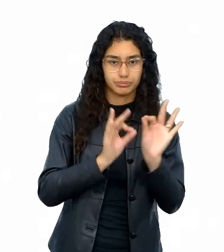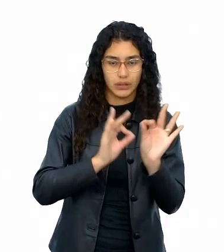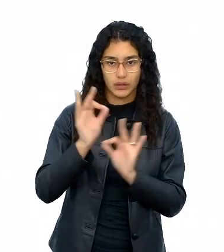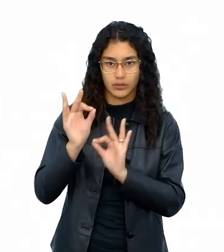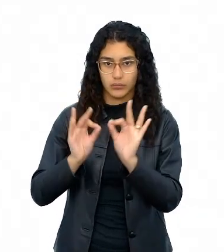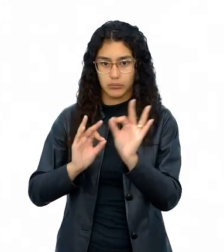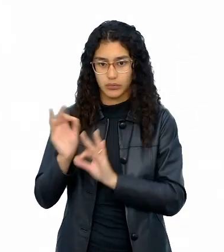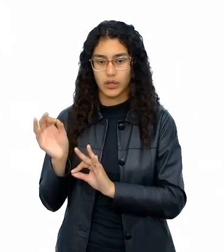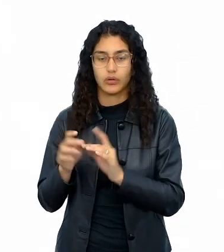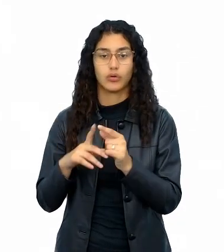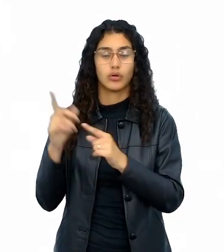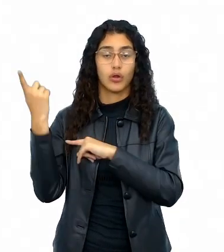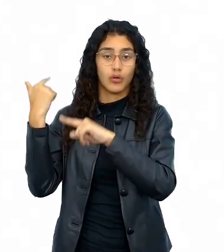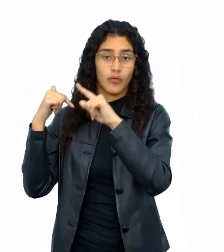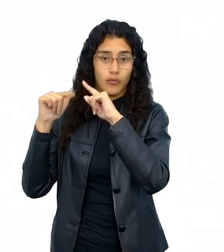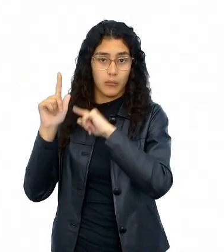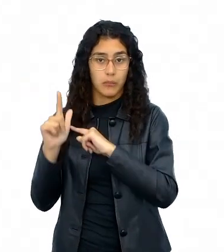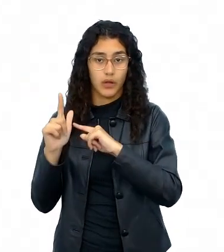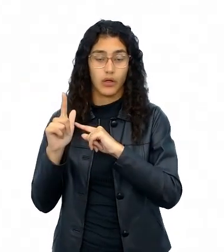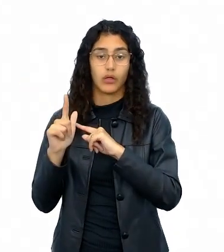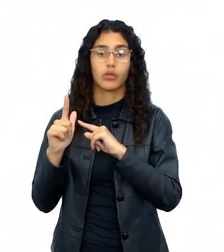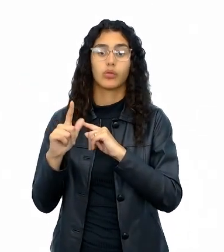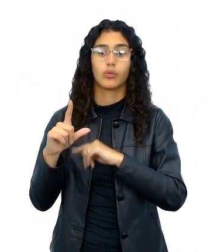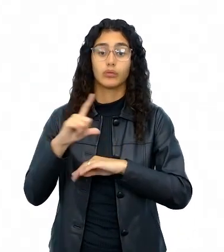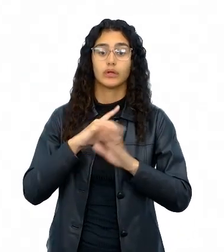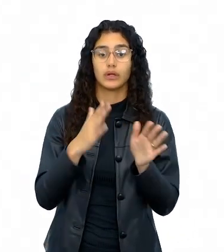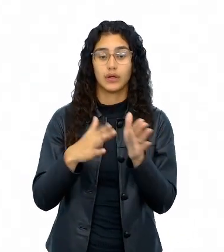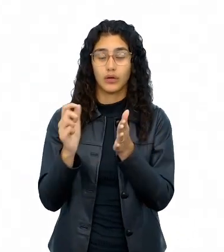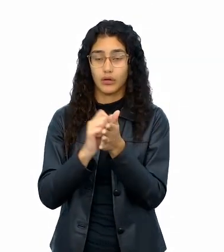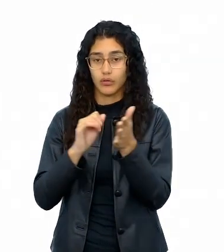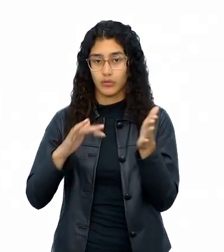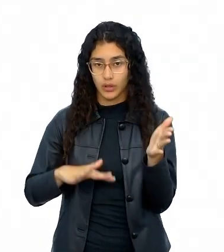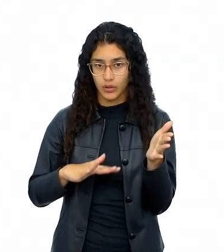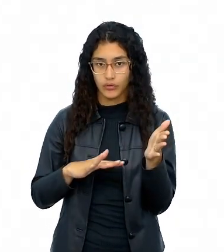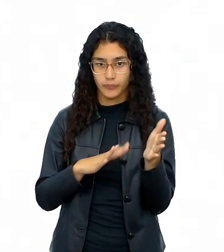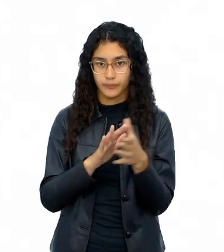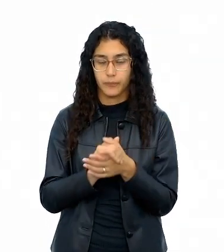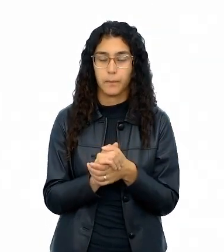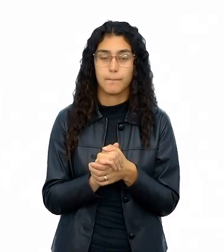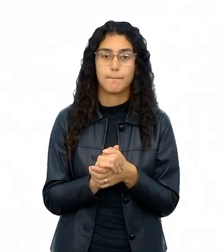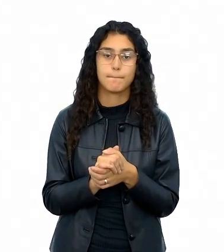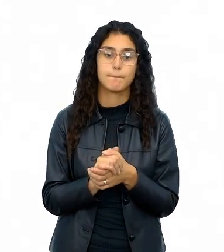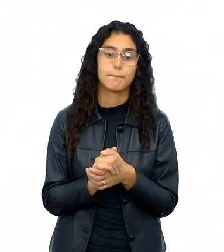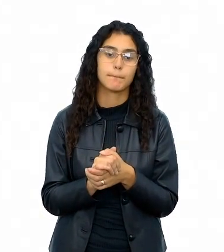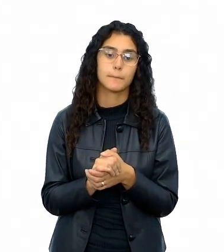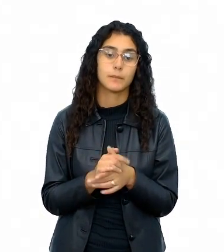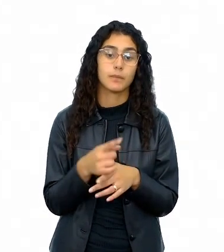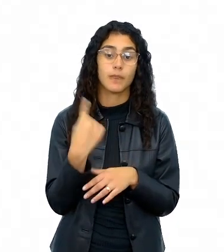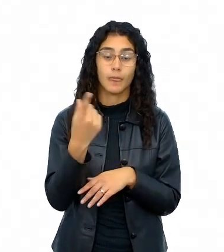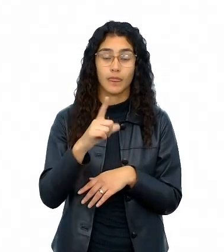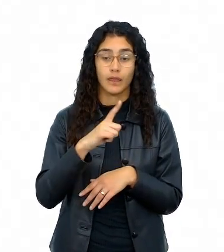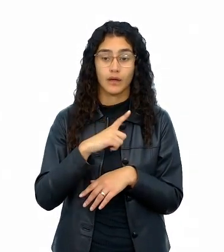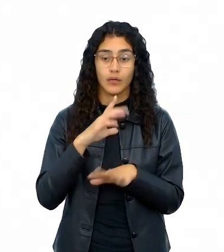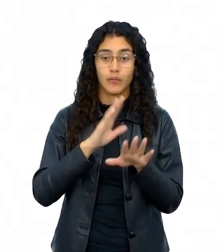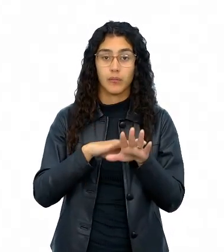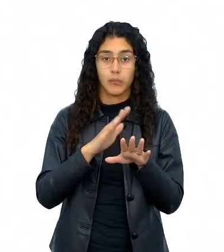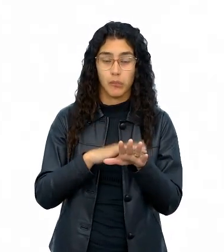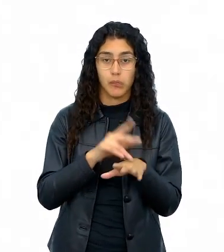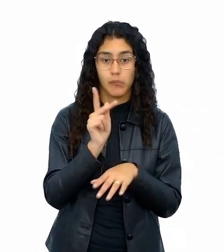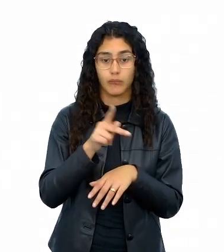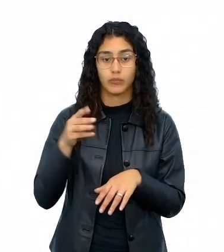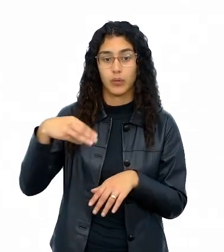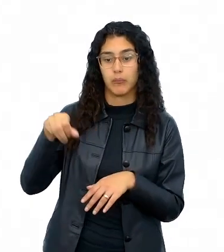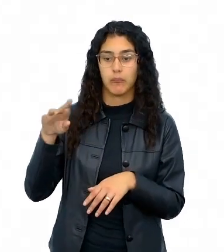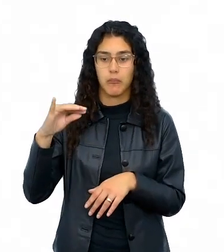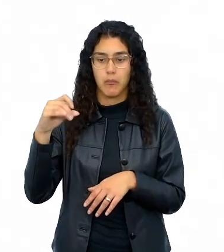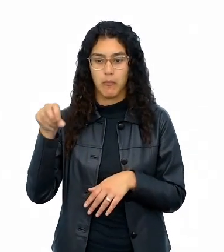planejamento, do desenvolvimento da sequência de atividades. Então, o professor Marcos